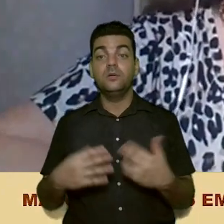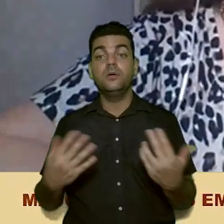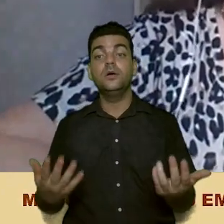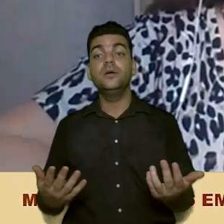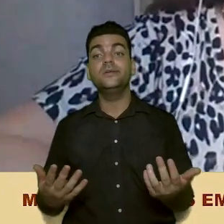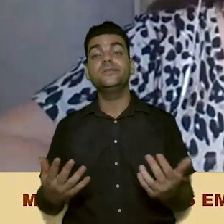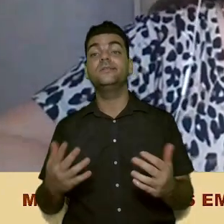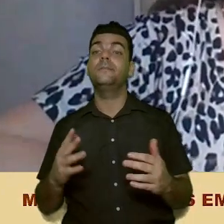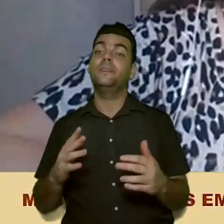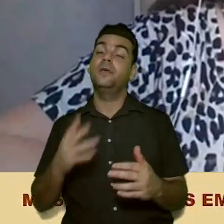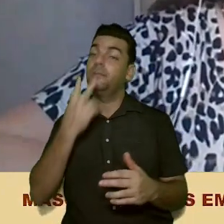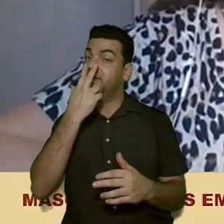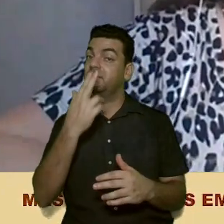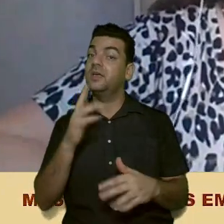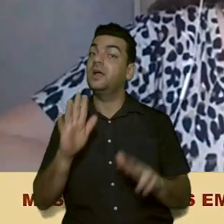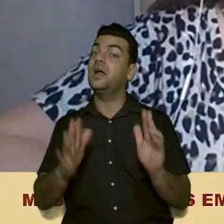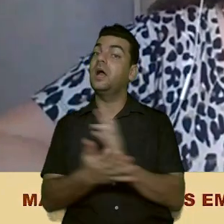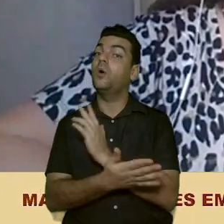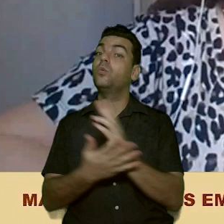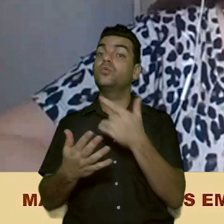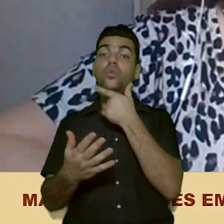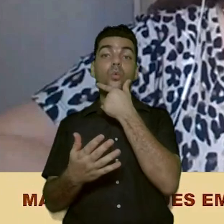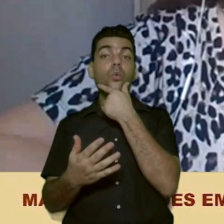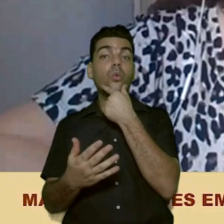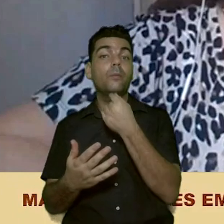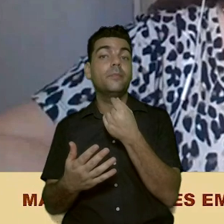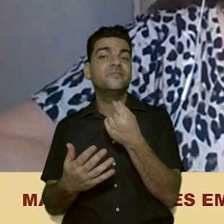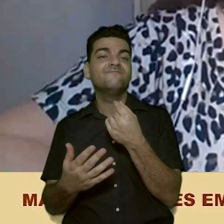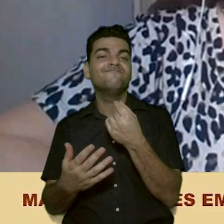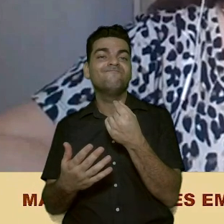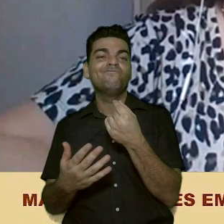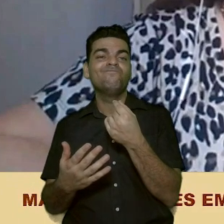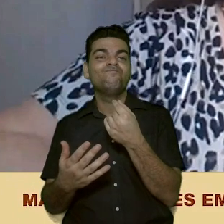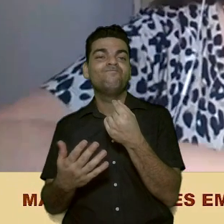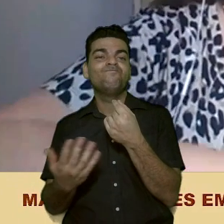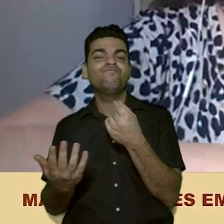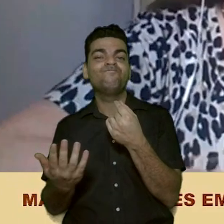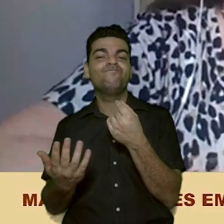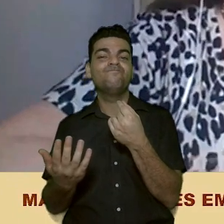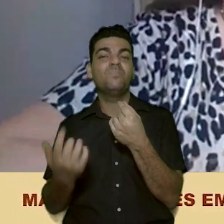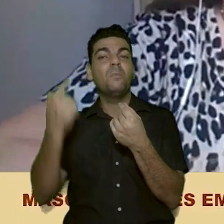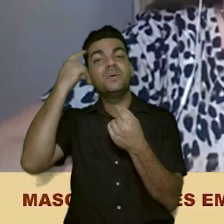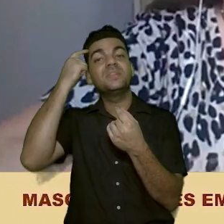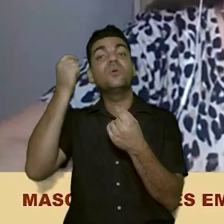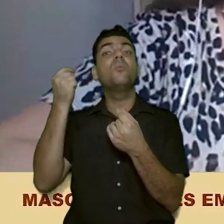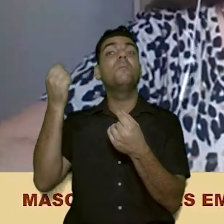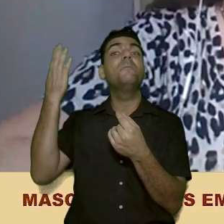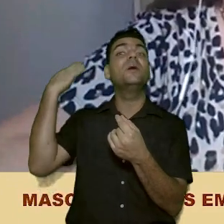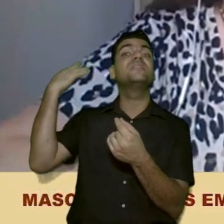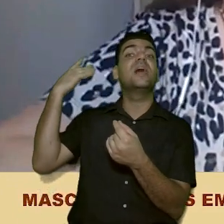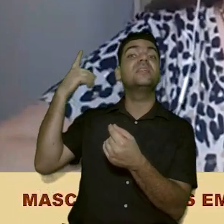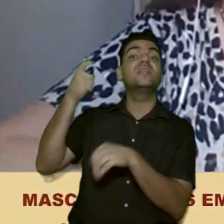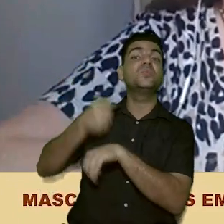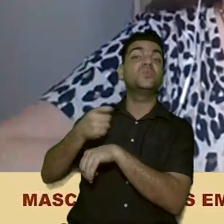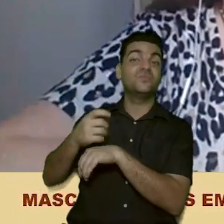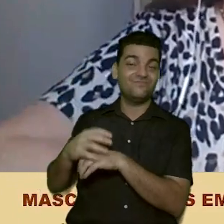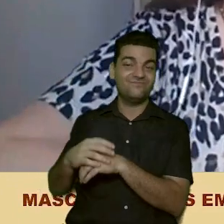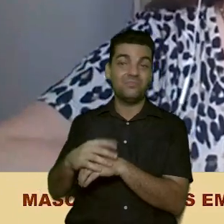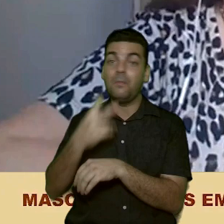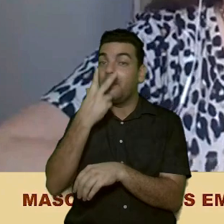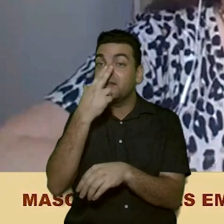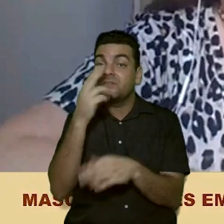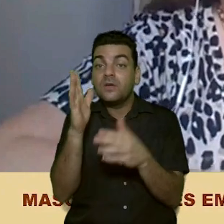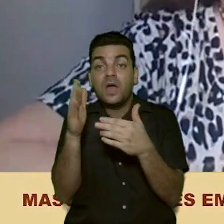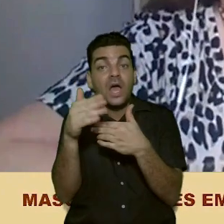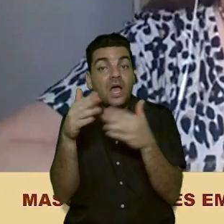cismam, porque o que norteia a nossa construção social é a heterocisnormatividade. Então, essa que é a caixinha do homem,